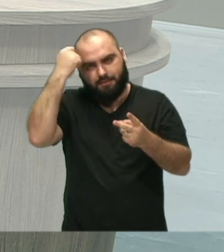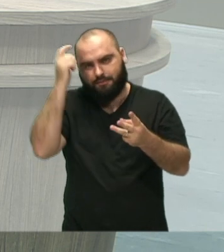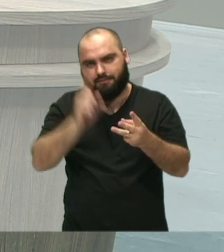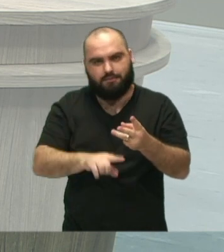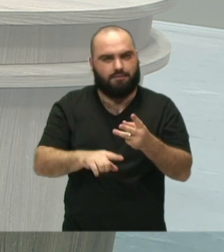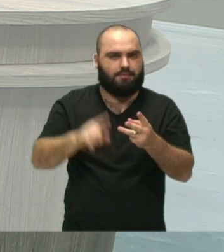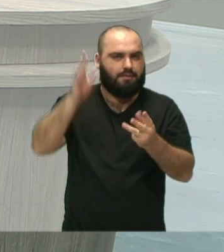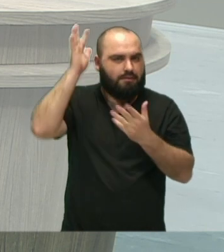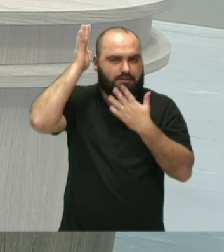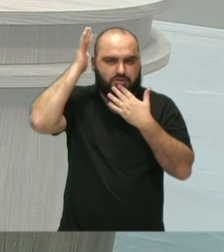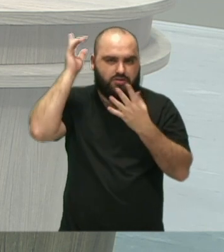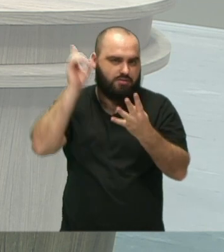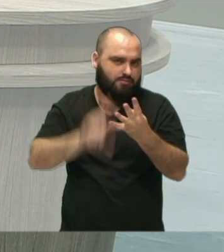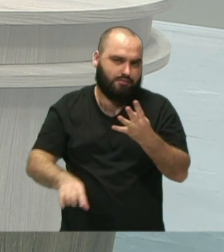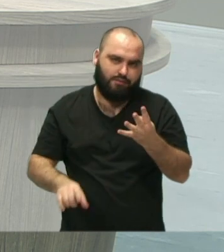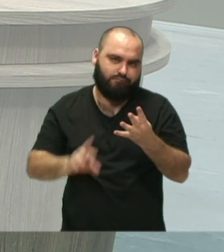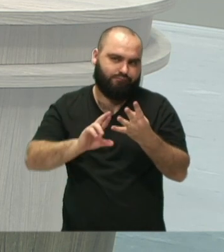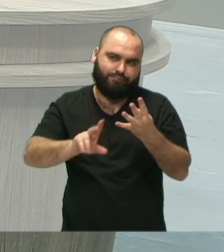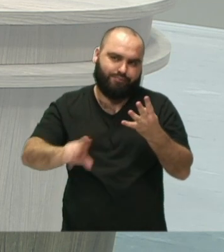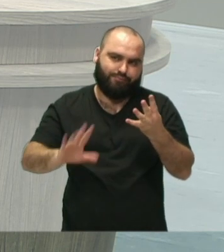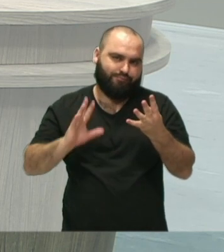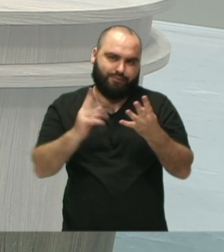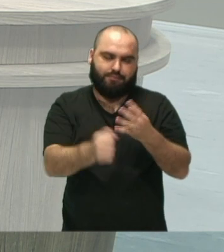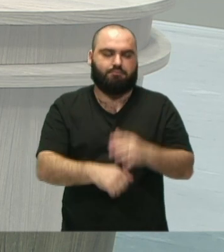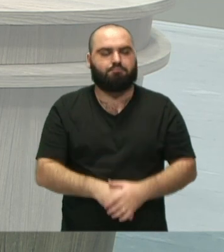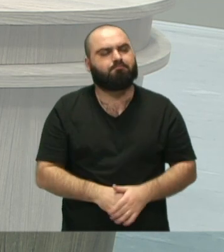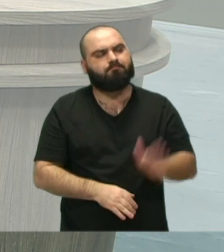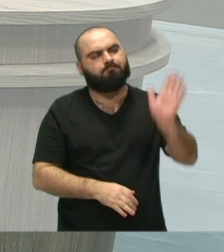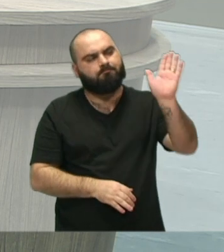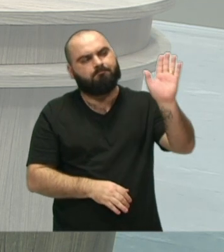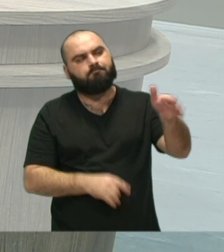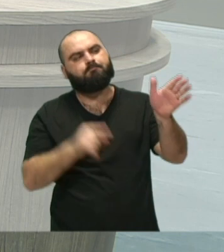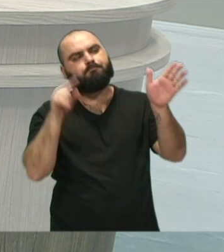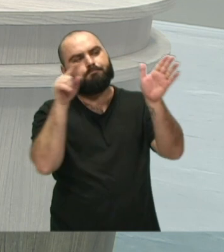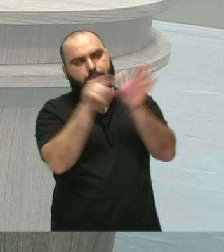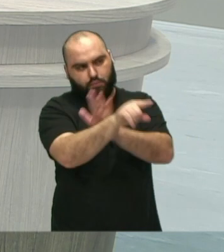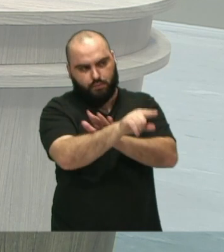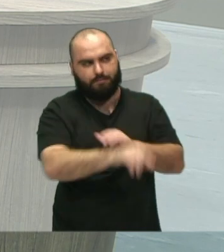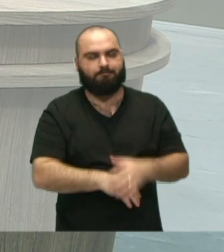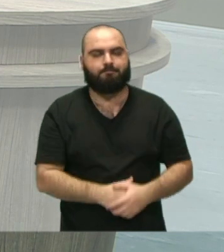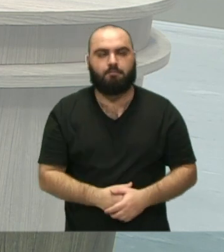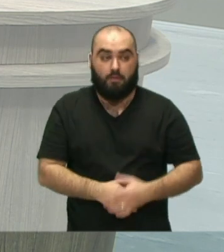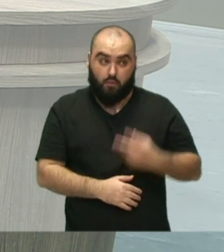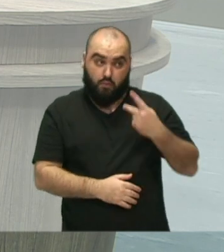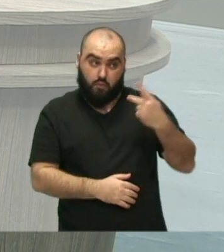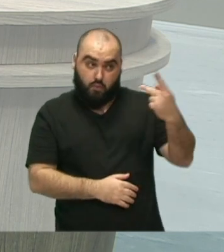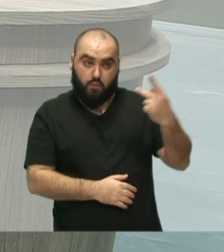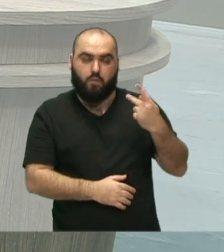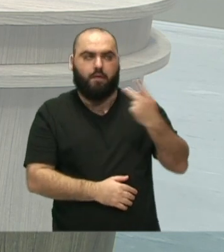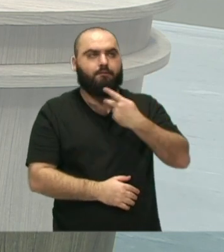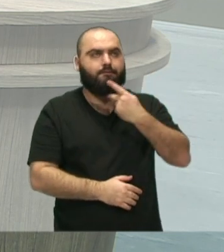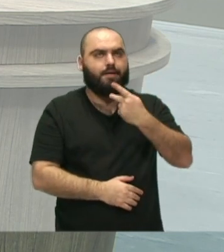pardas, indígenas. Maria Paulina, a gente começou a tocar, né, nessa questão, né,